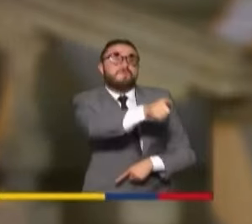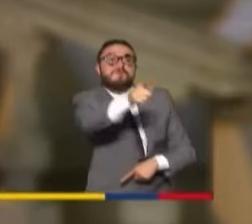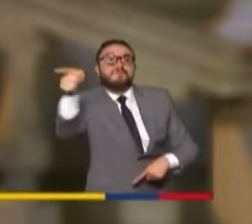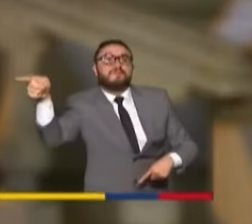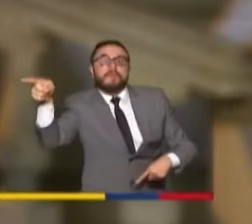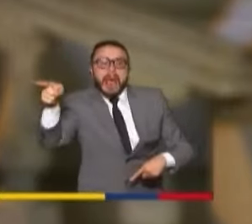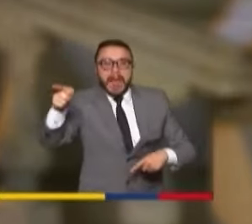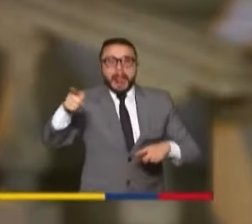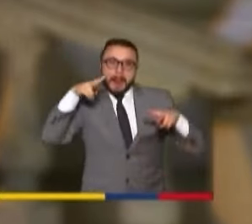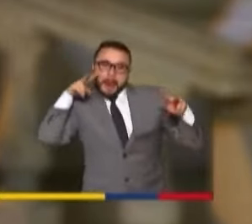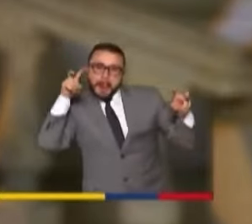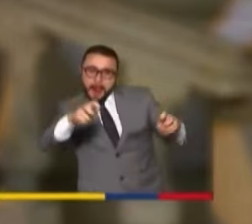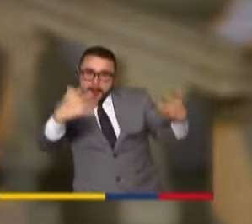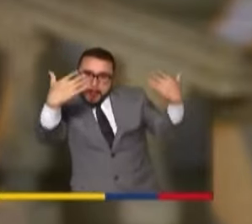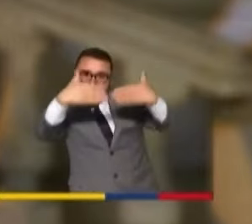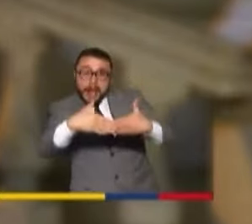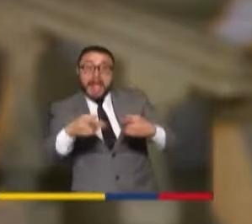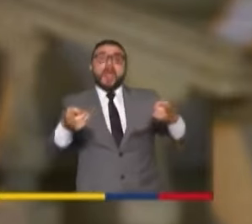independente